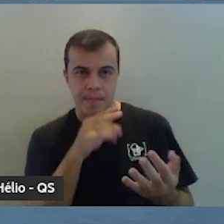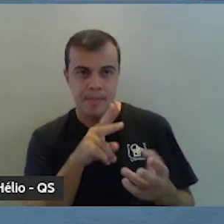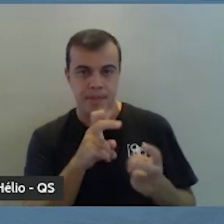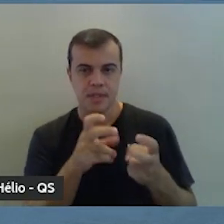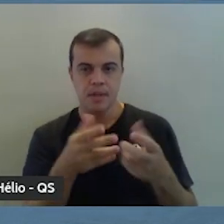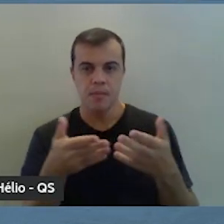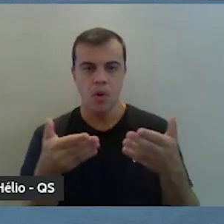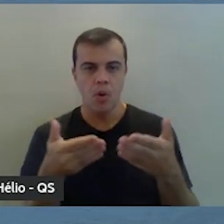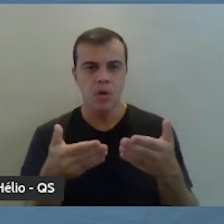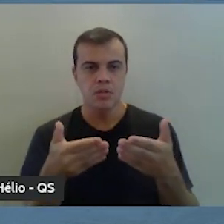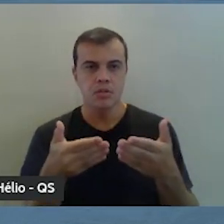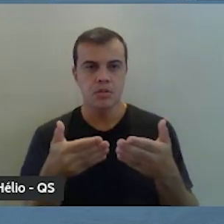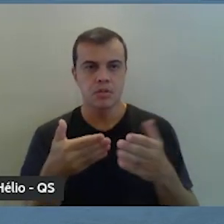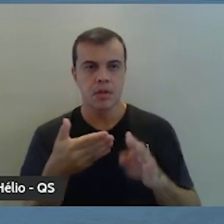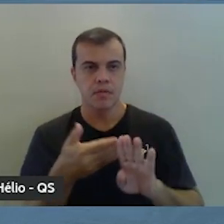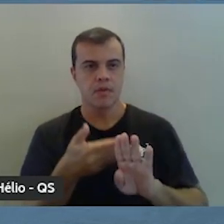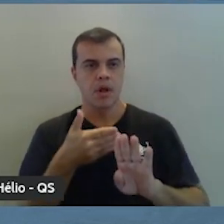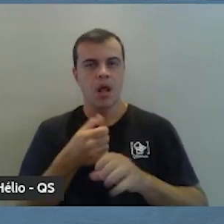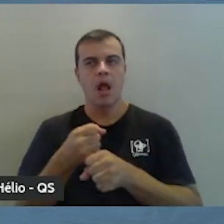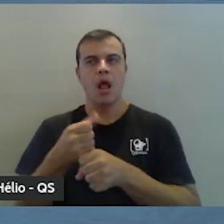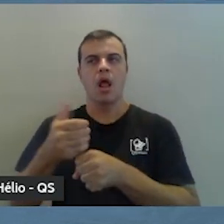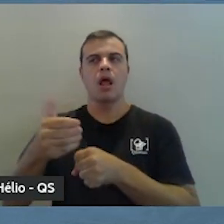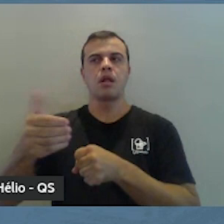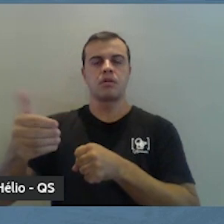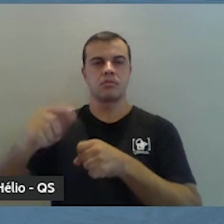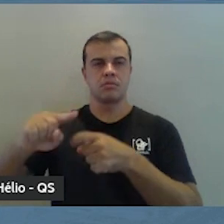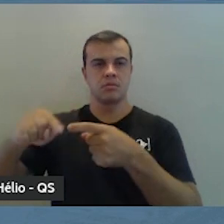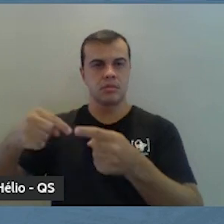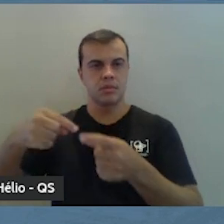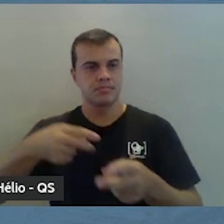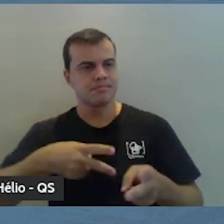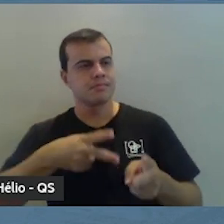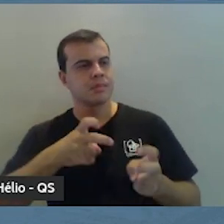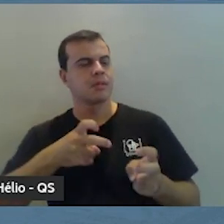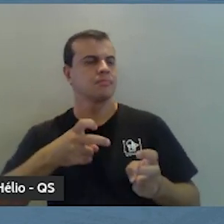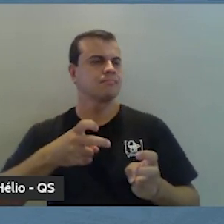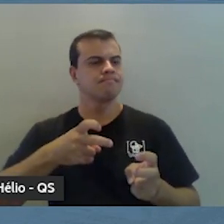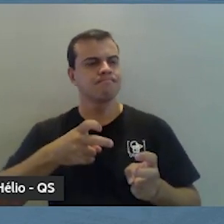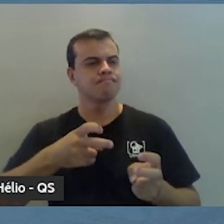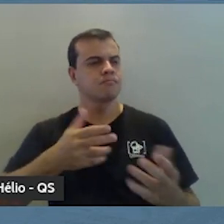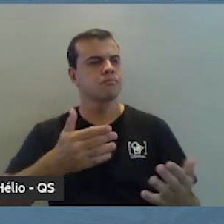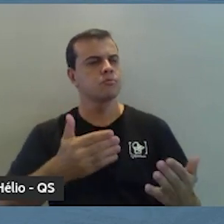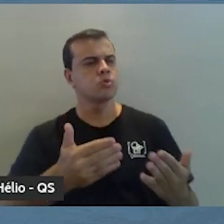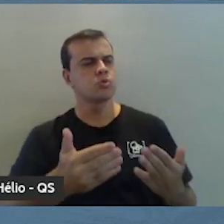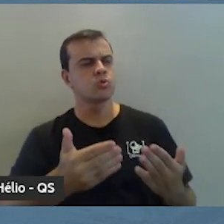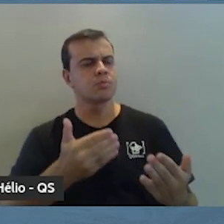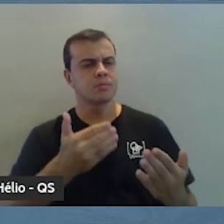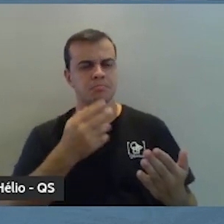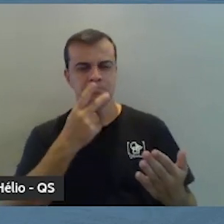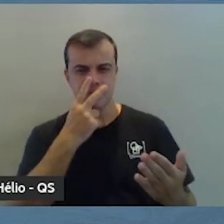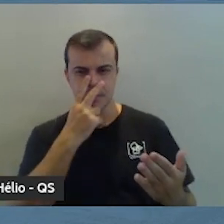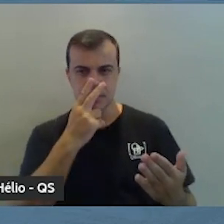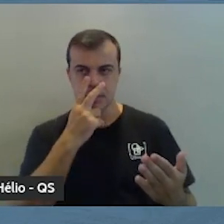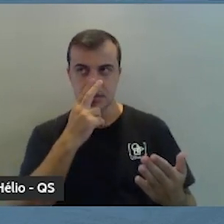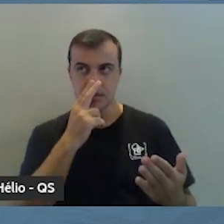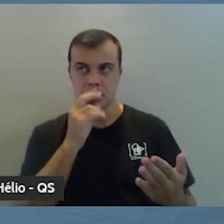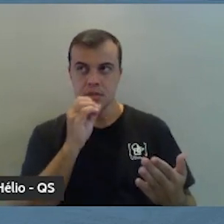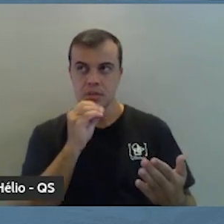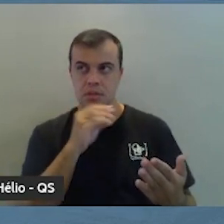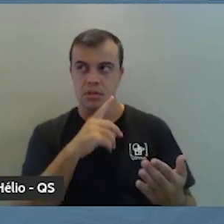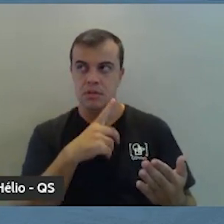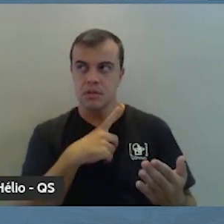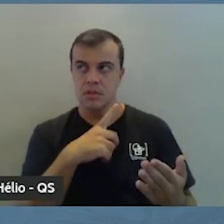né, afastado, anos afastado, a gente olha esse tom como uma coisa nossa,